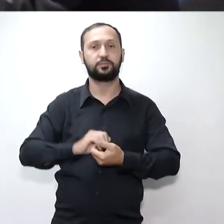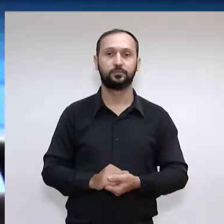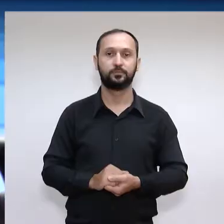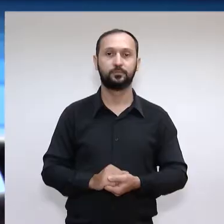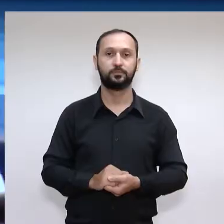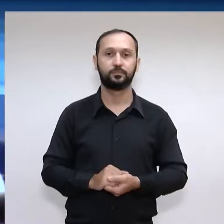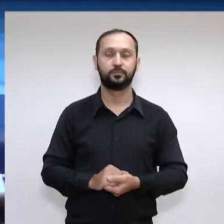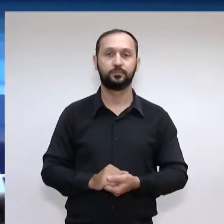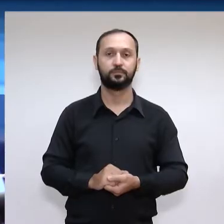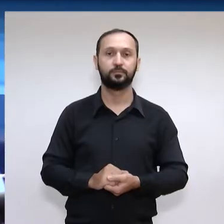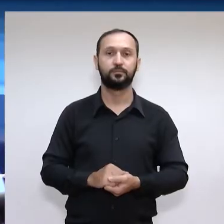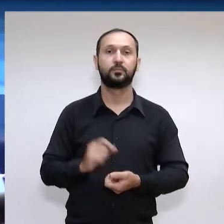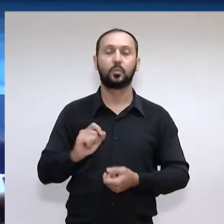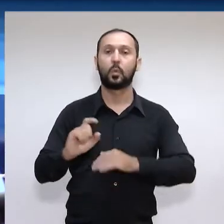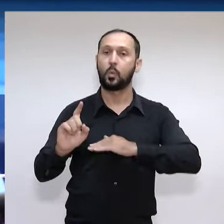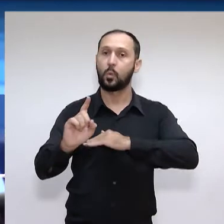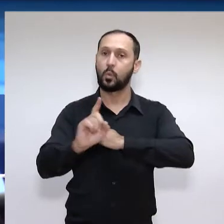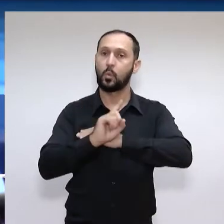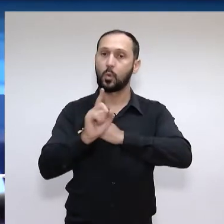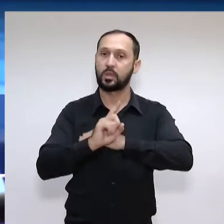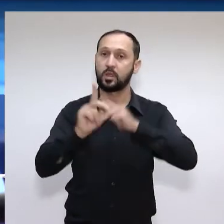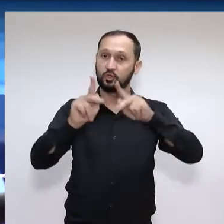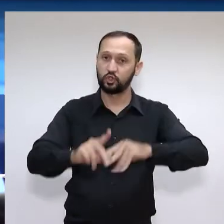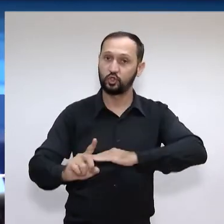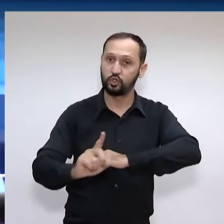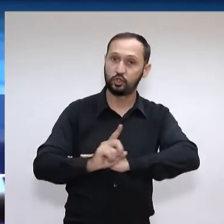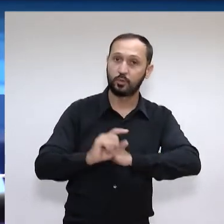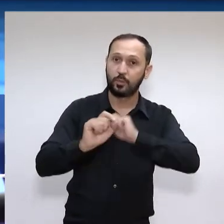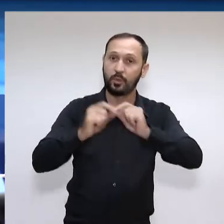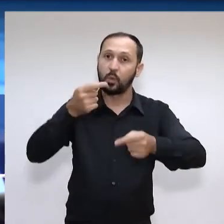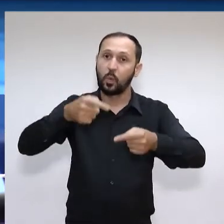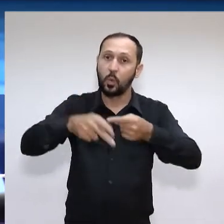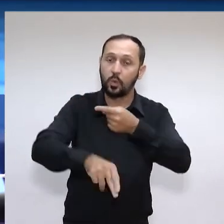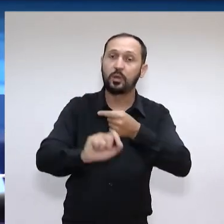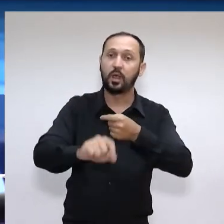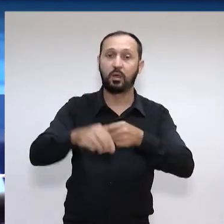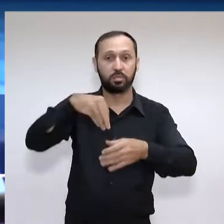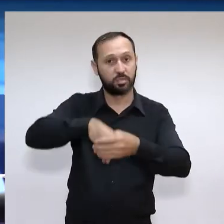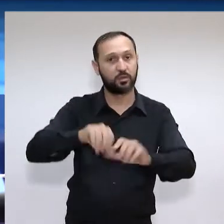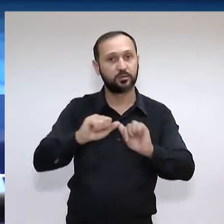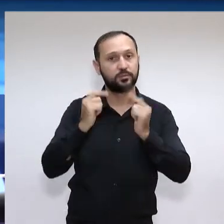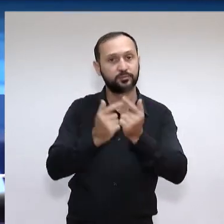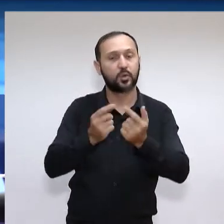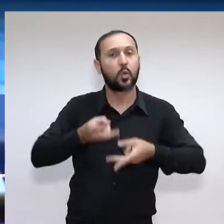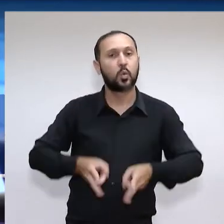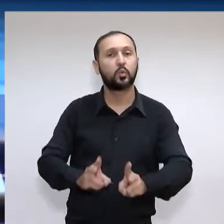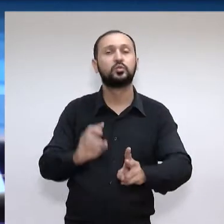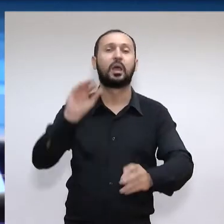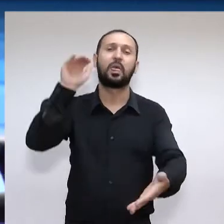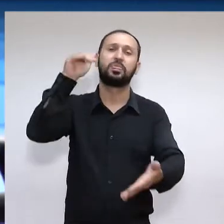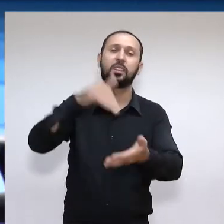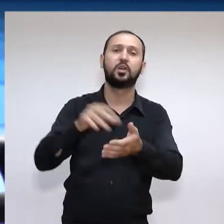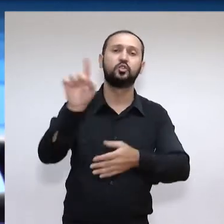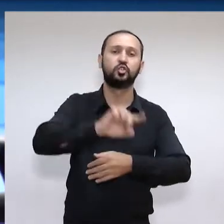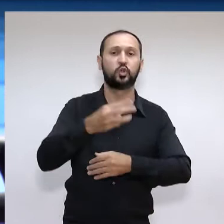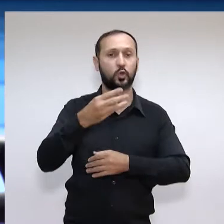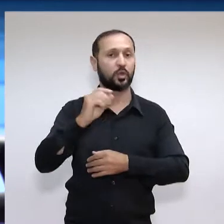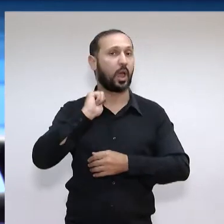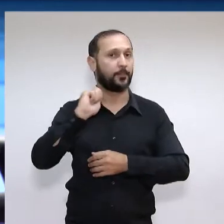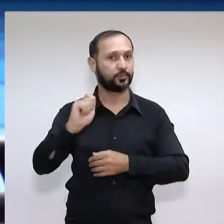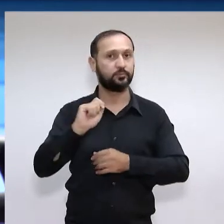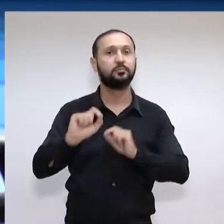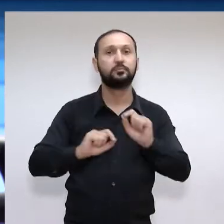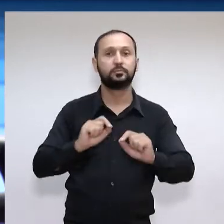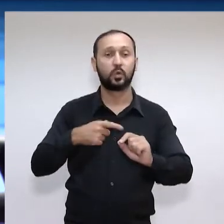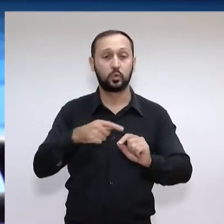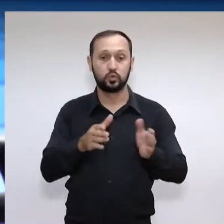Sul. A suspensão do atendimento ao público e de ações coletivas dentro da Assembleia Legislativa permanece suspensa até 30 de abril.